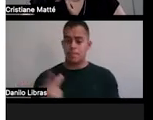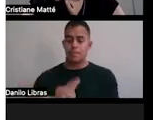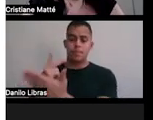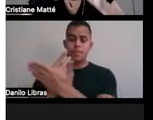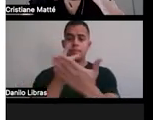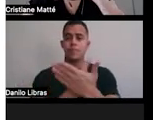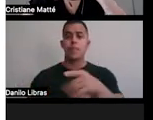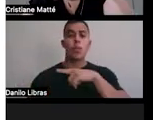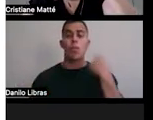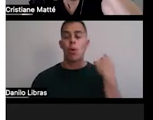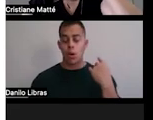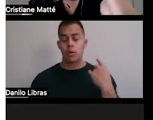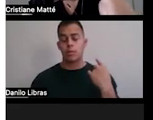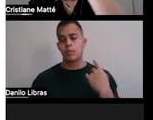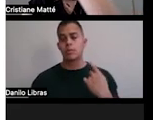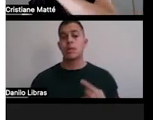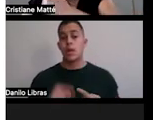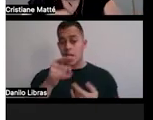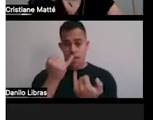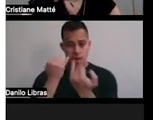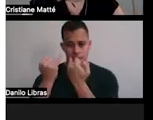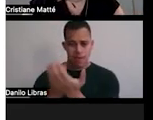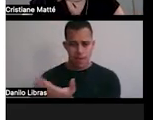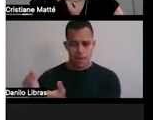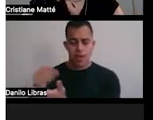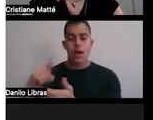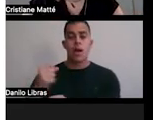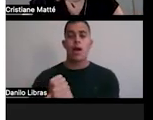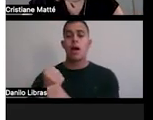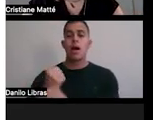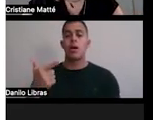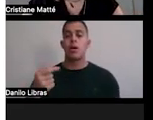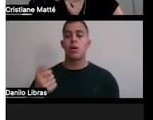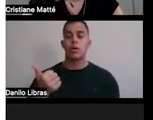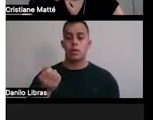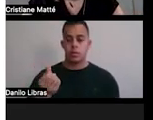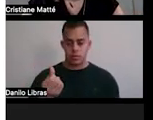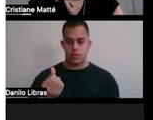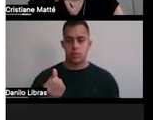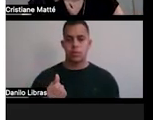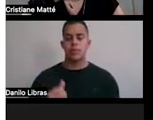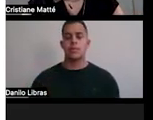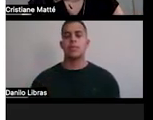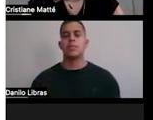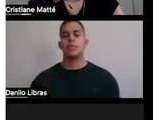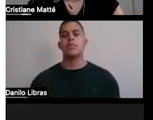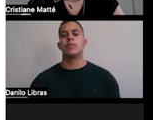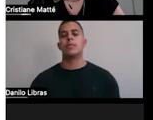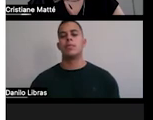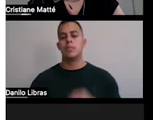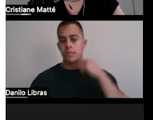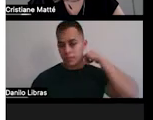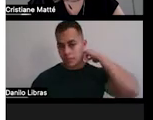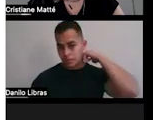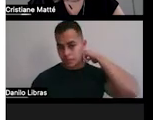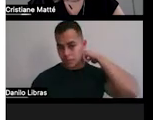ideia, esses dados aqui, eles são do ano de 2016, né, nesse gráfico superior, e as demências e a doença